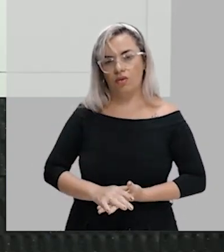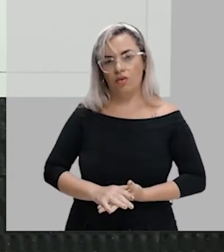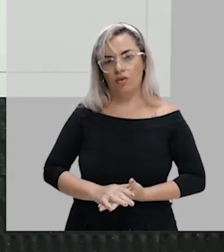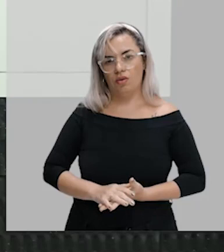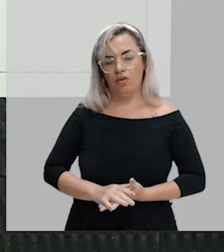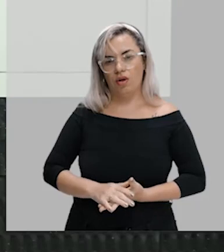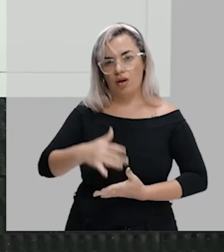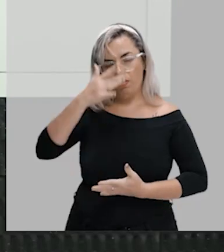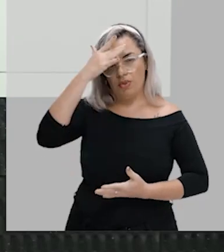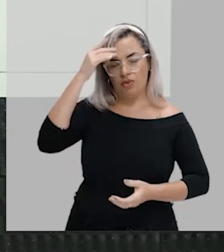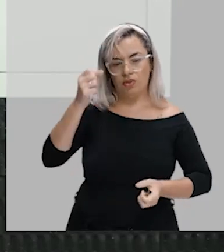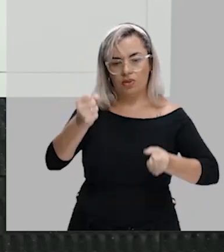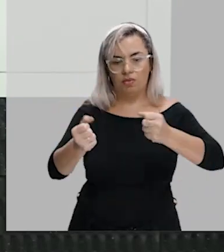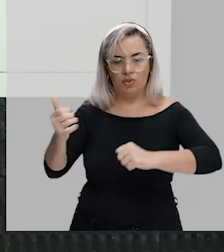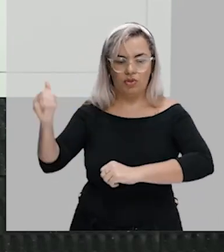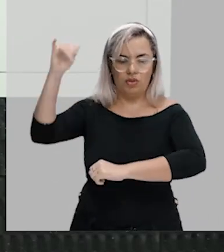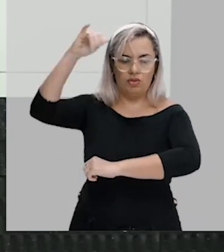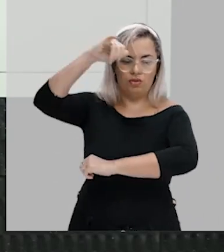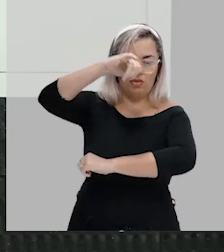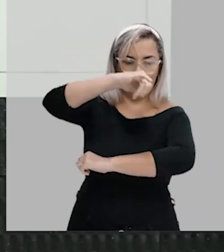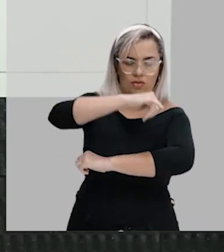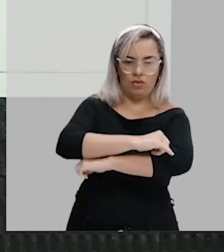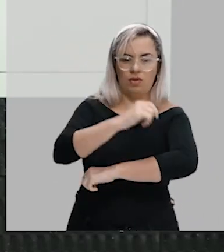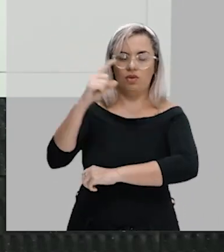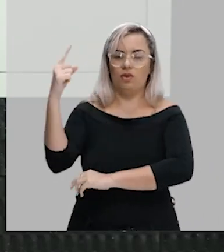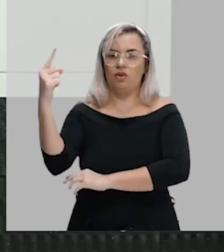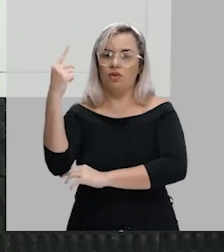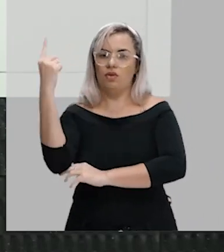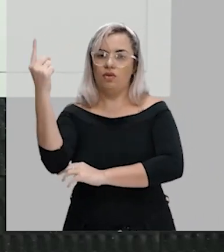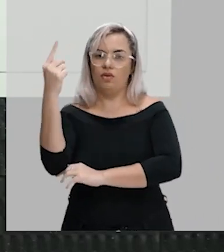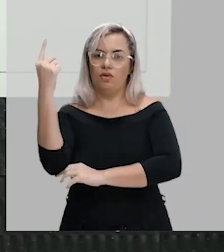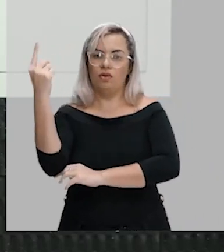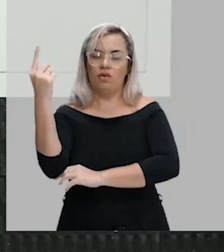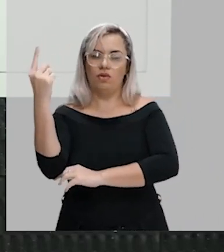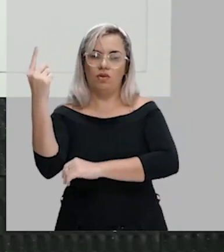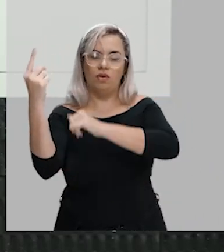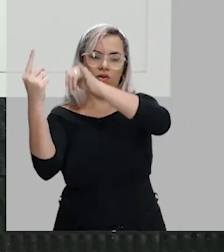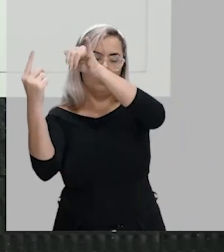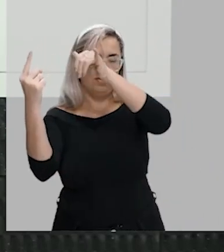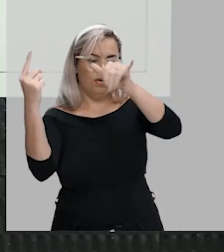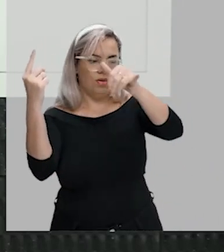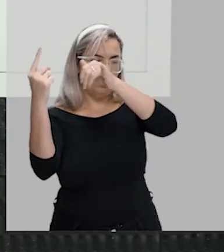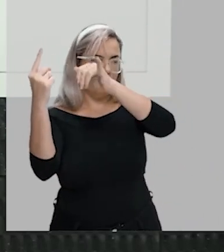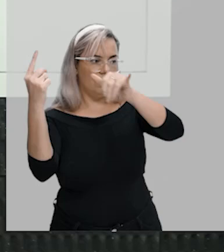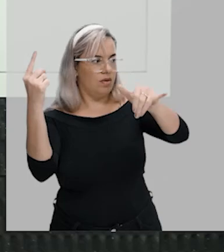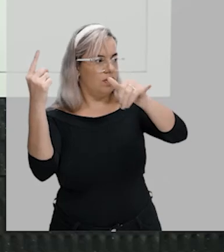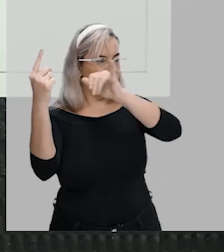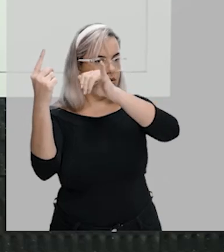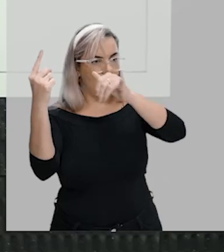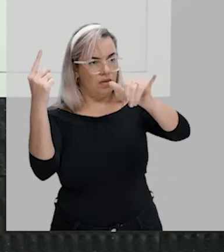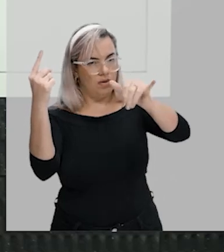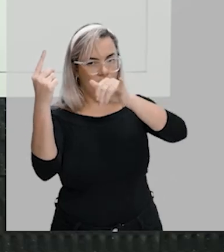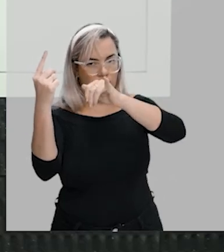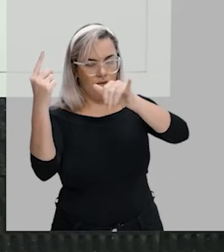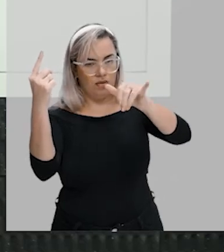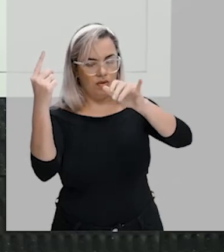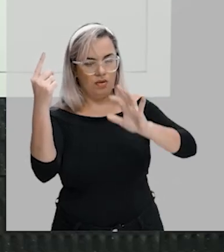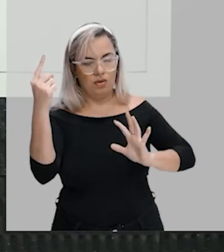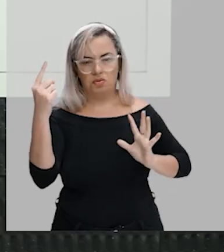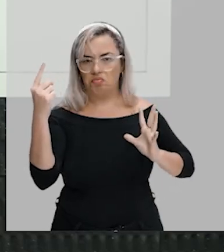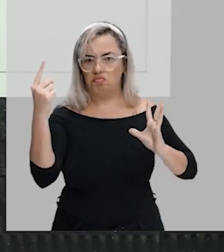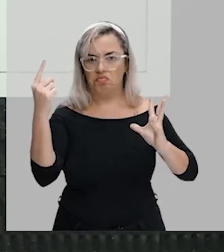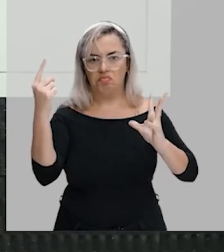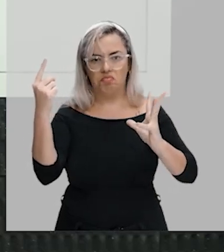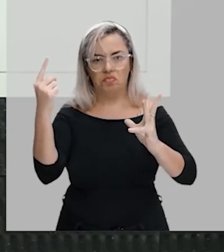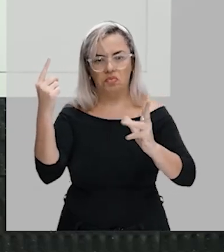um avião, né? Então, essa anteninha ela fica jogando lá as ondas de rádio, ok? Para todos, né? Varre